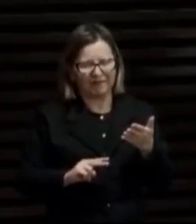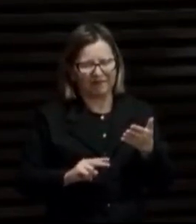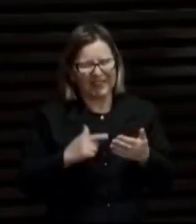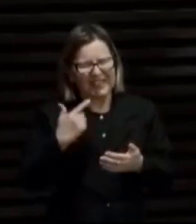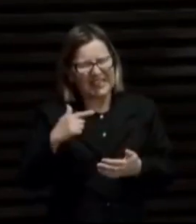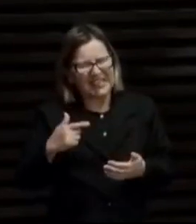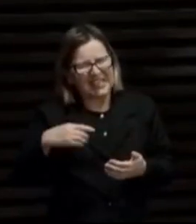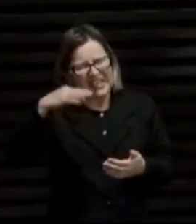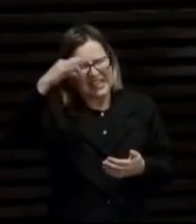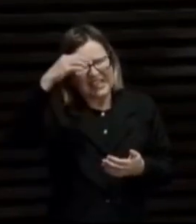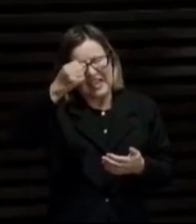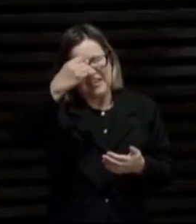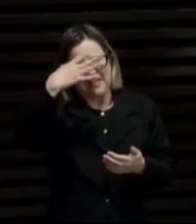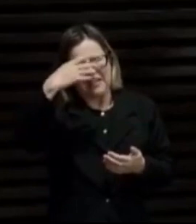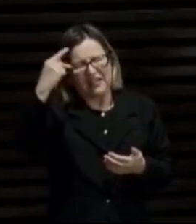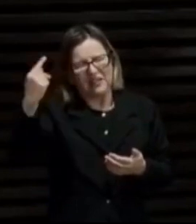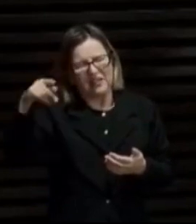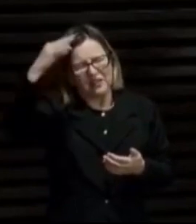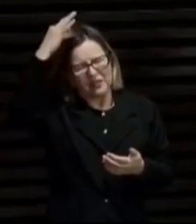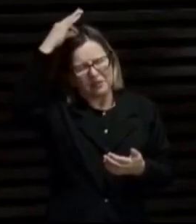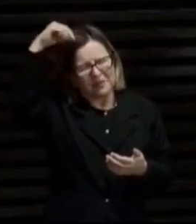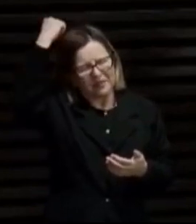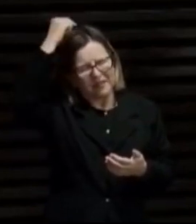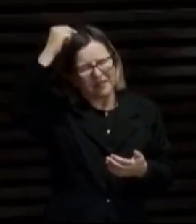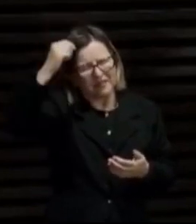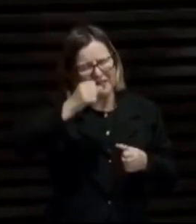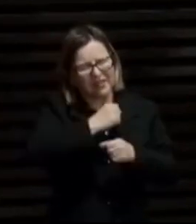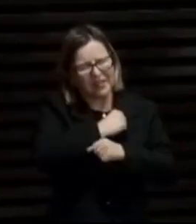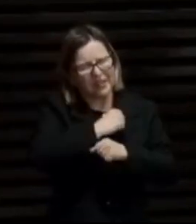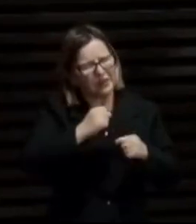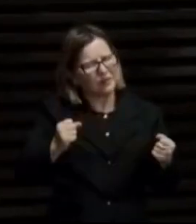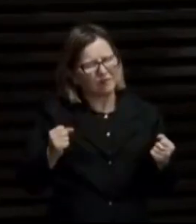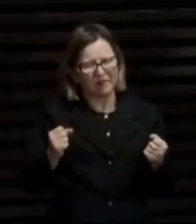Santo Espírito, nós não podemos fazer nada, Senhor.